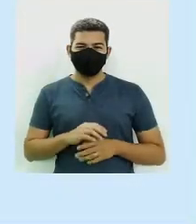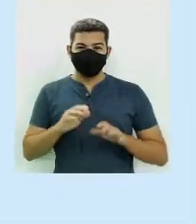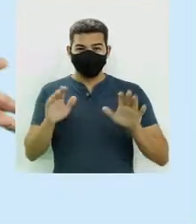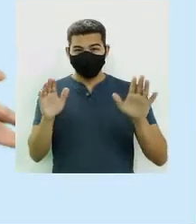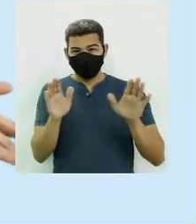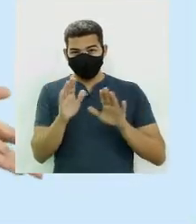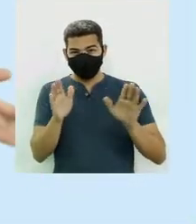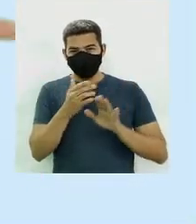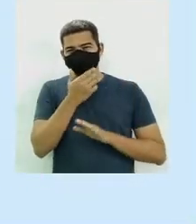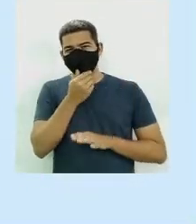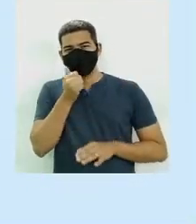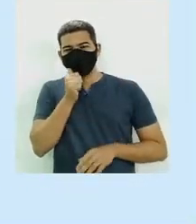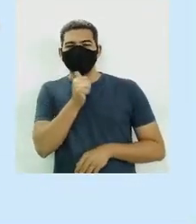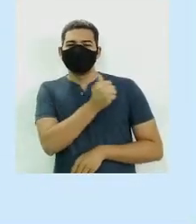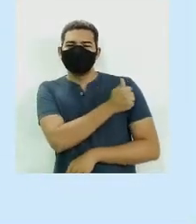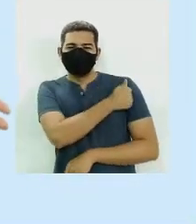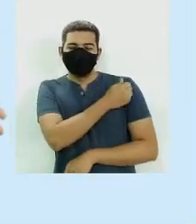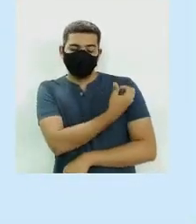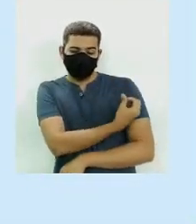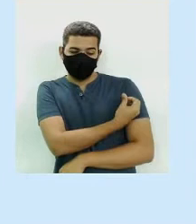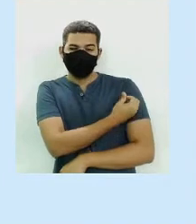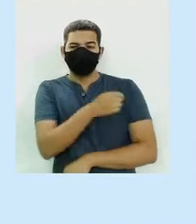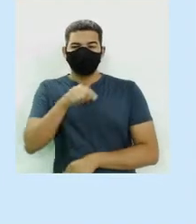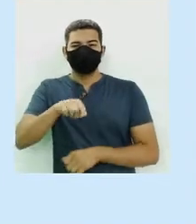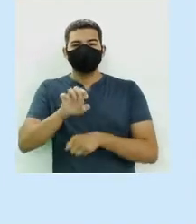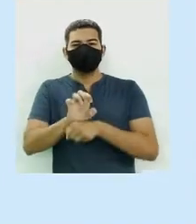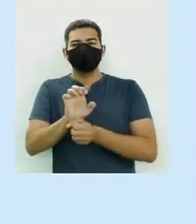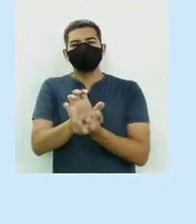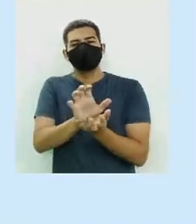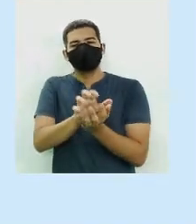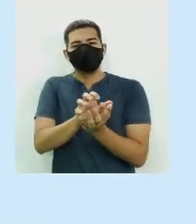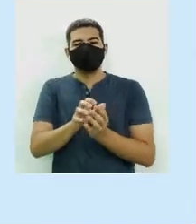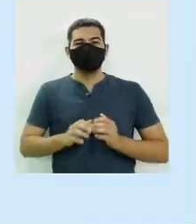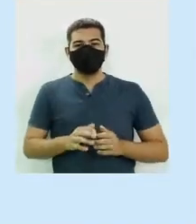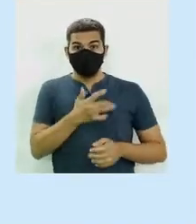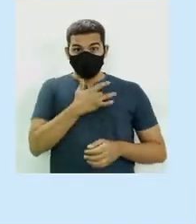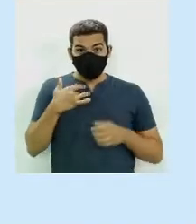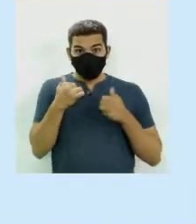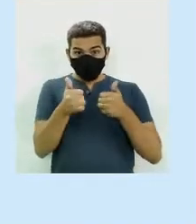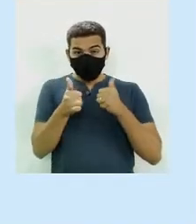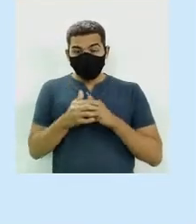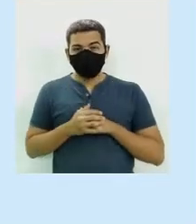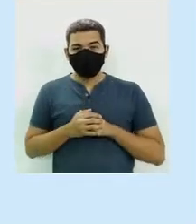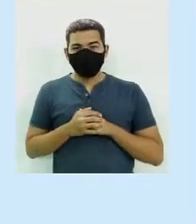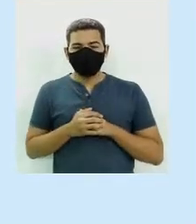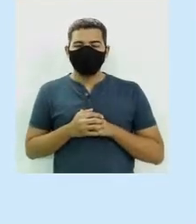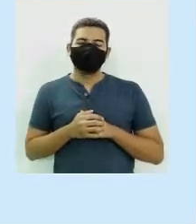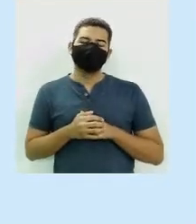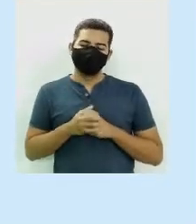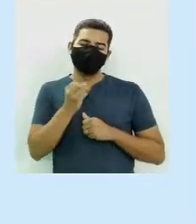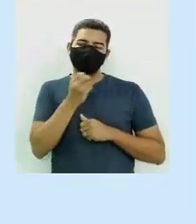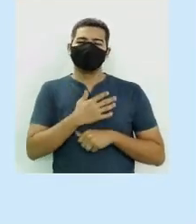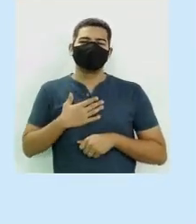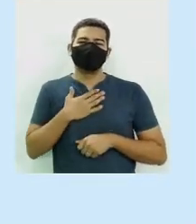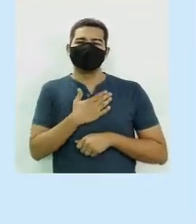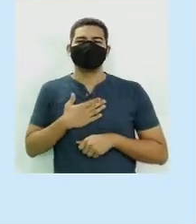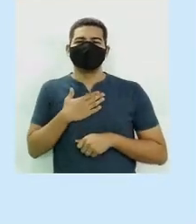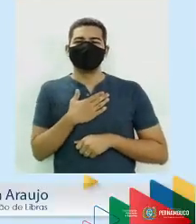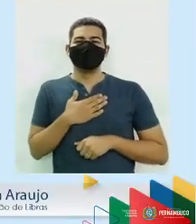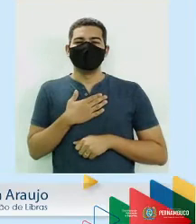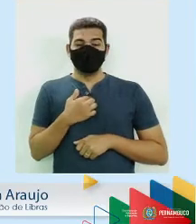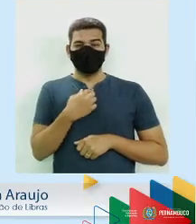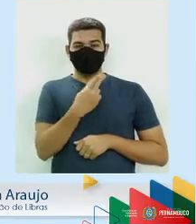Olá, aluna! Olá, aluno do sexto ano do estado de Pernambuco. Tudo bem com vocês? Espero que sim. Eu sou